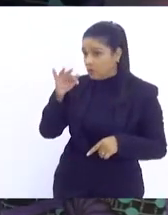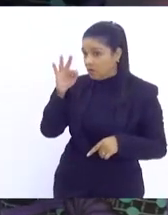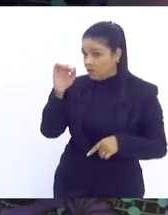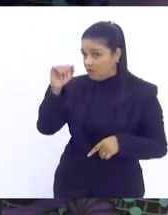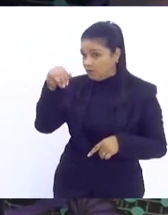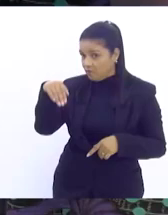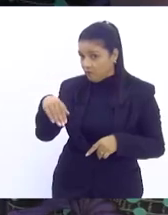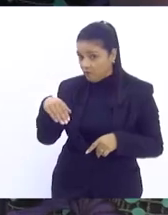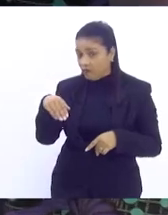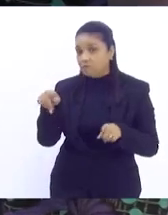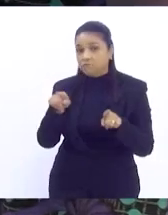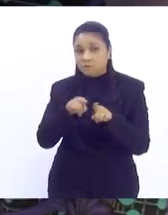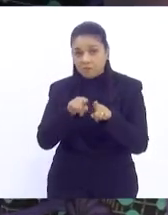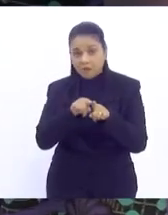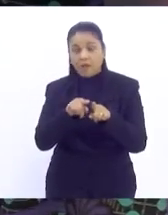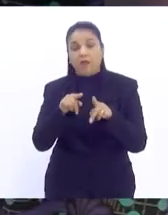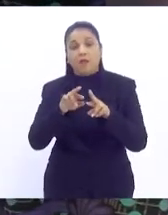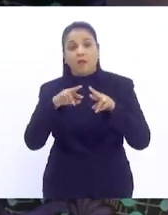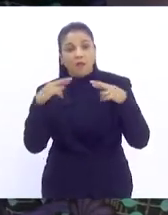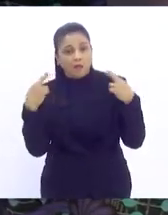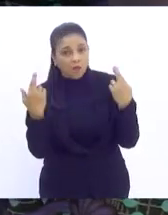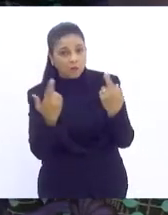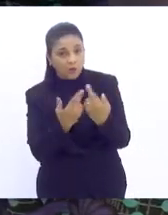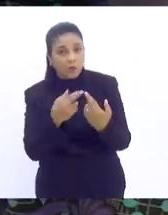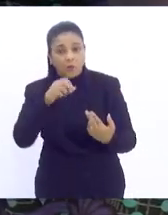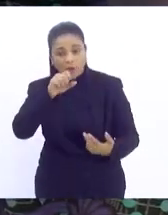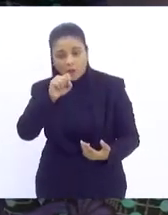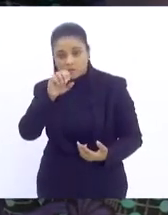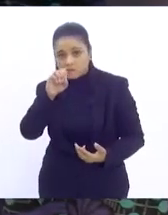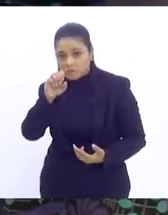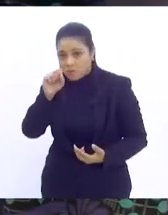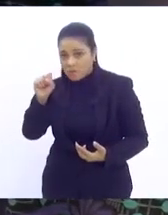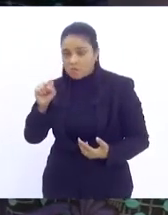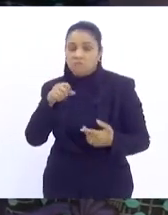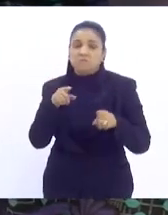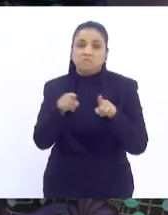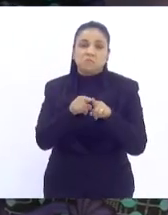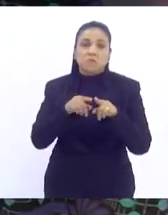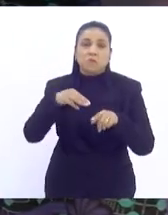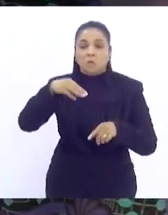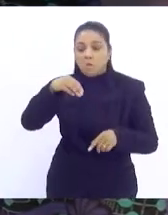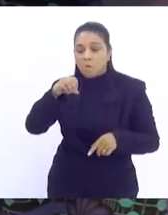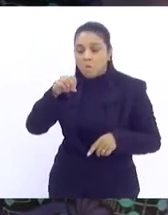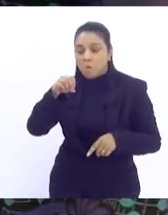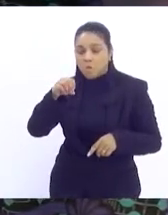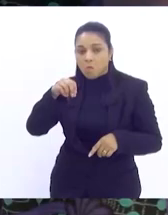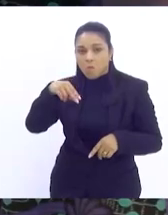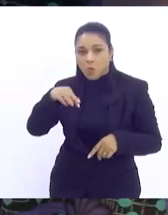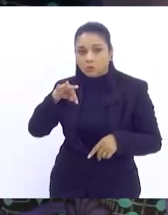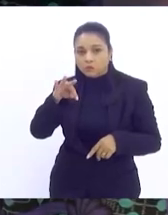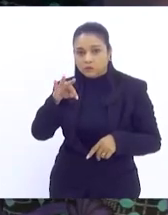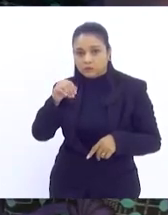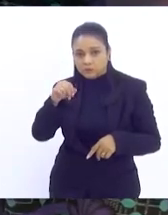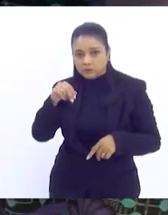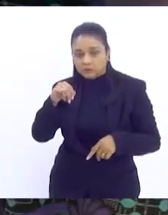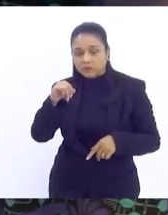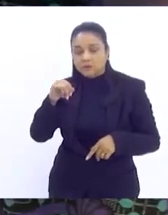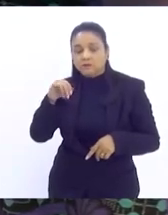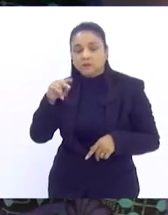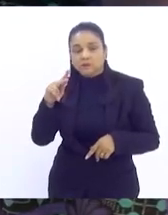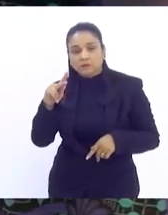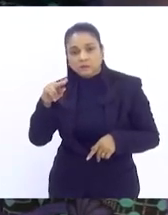veio reunir com o SOS montanhistas os moradores da Urca que que disse o presidente do